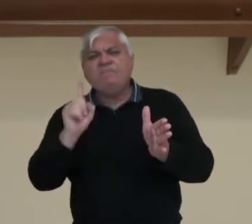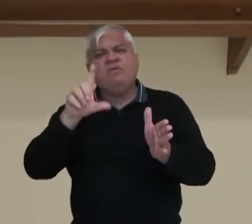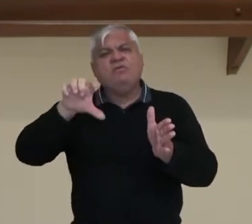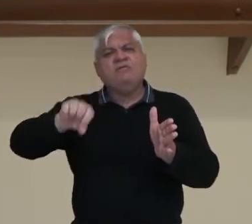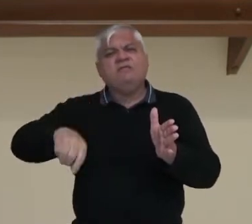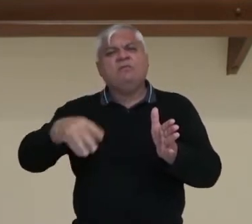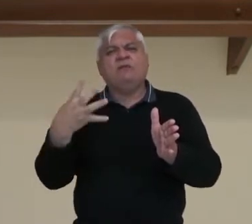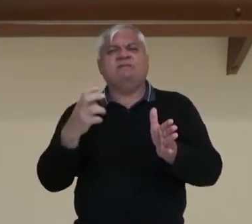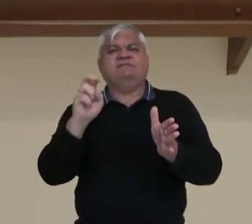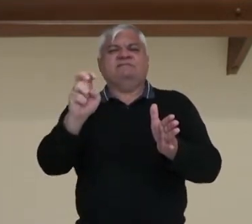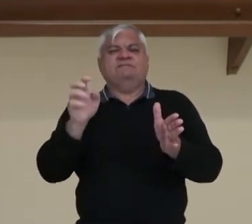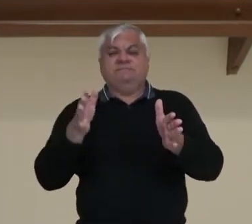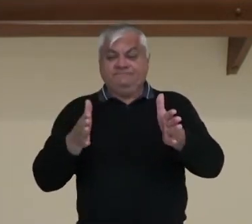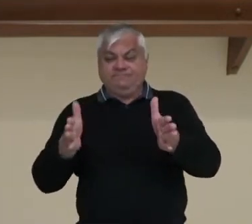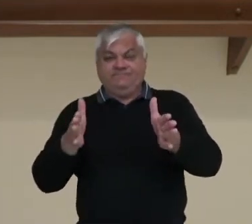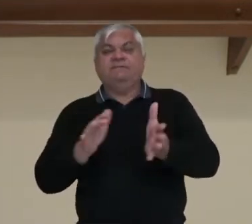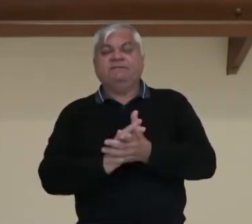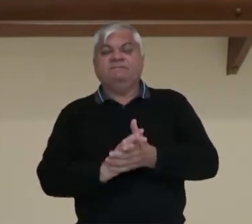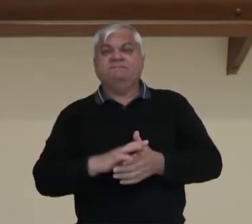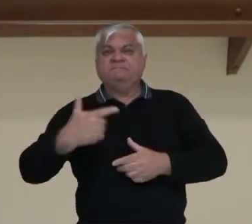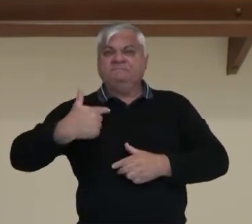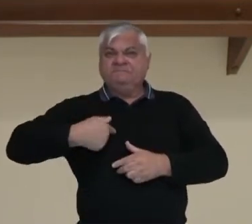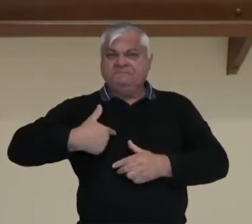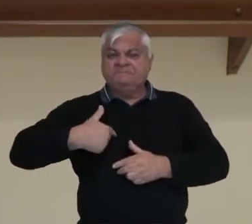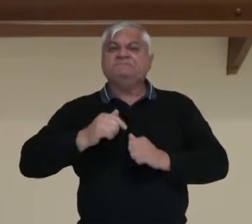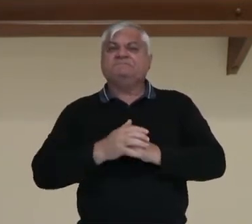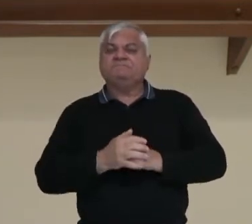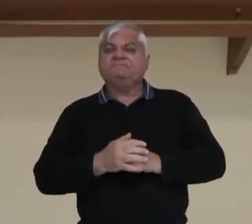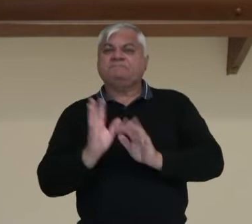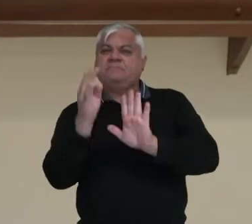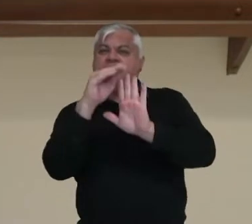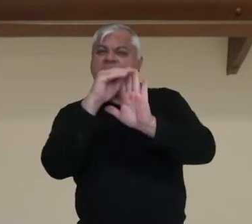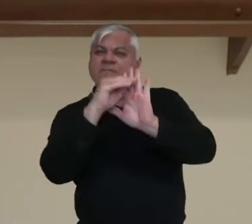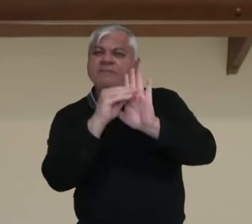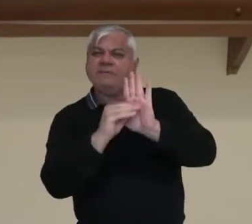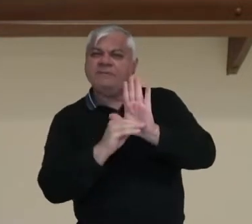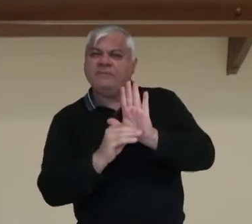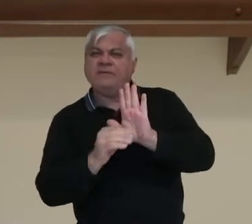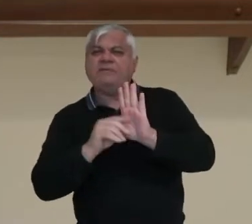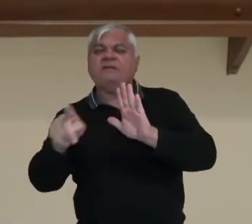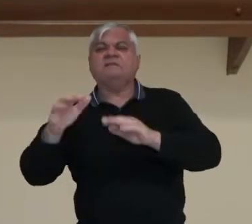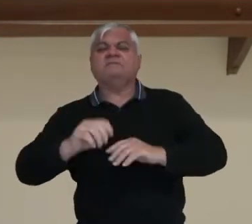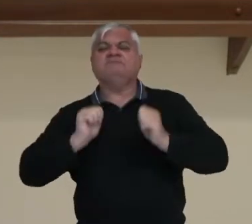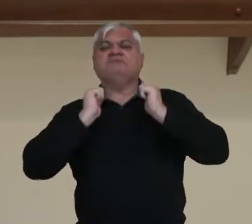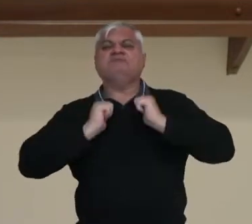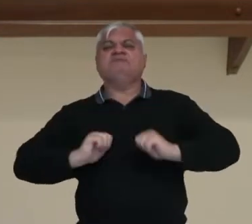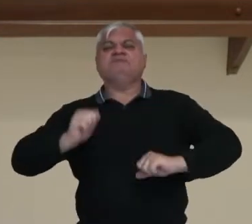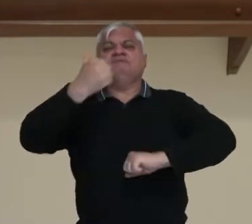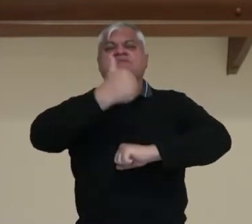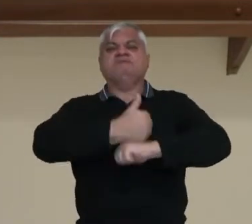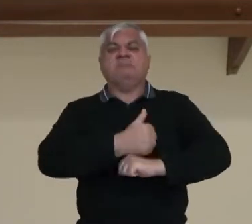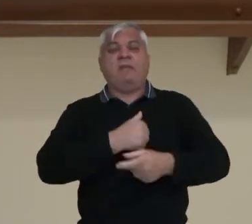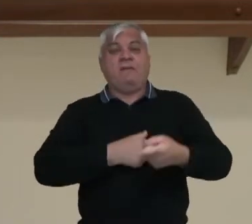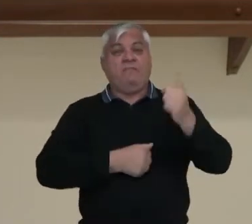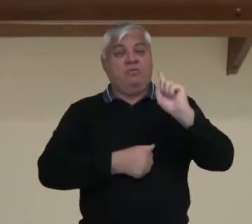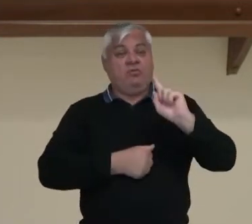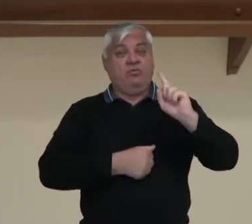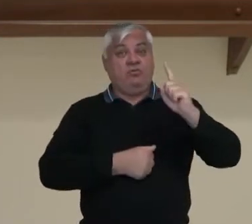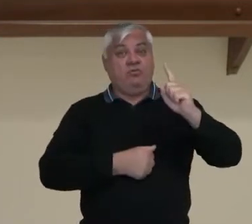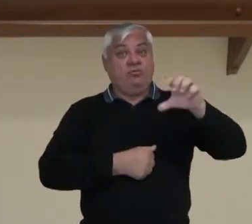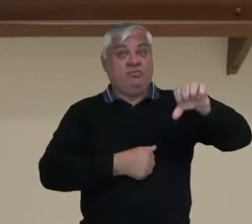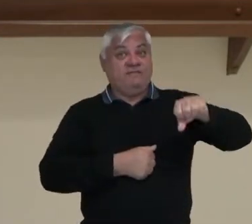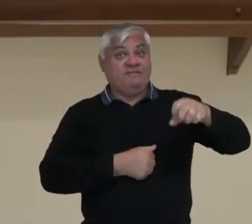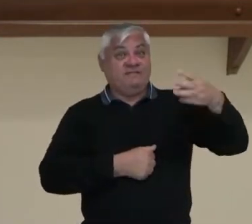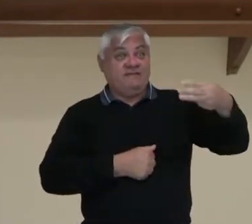1945, né? Getúlio Vargas, ele ao total, nesse primeiro momento, está no poder de 1930 a 45. Nesse